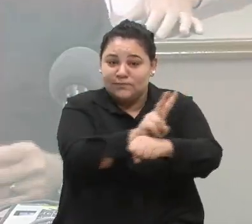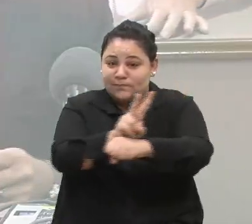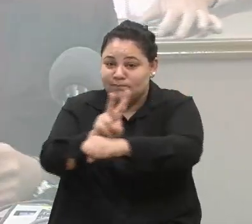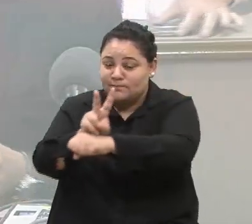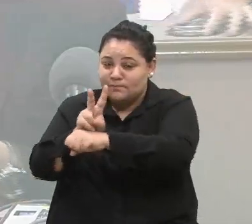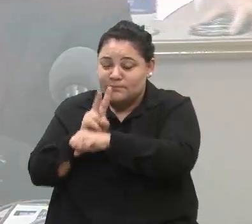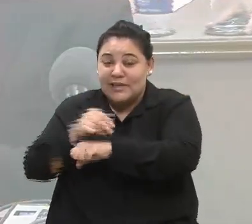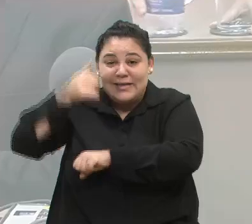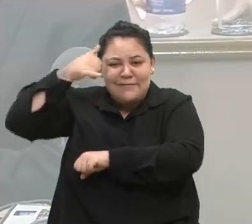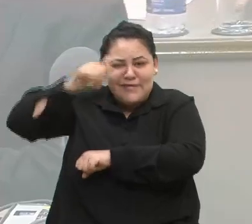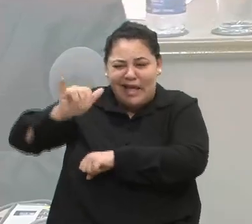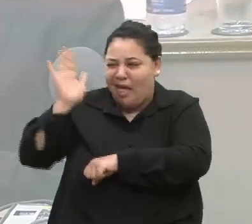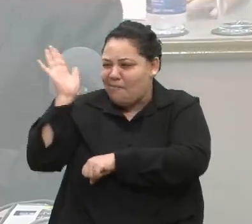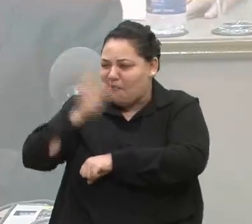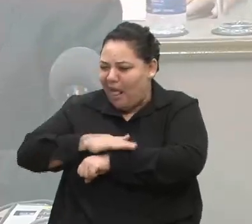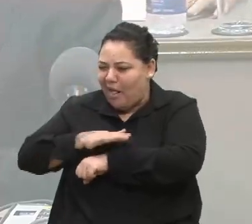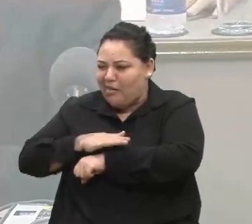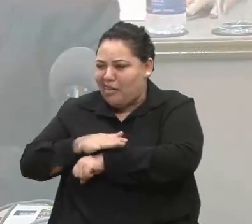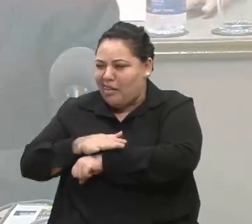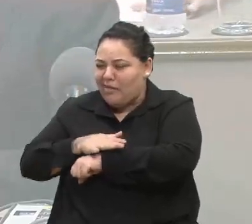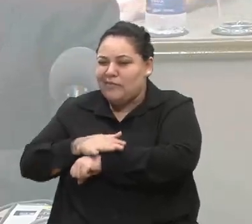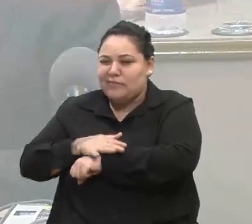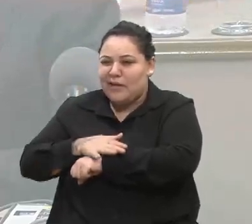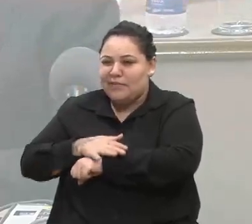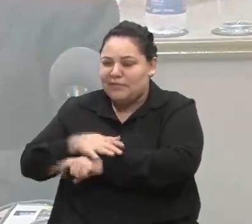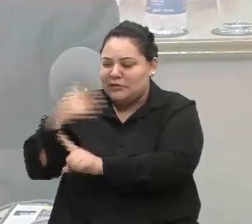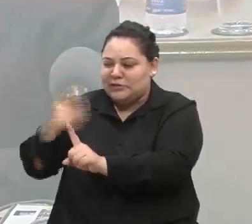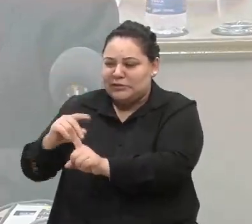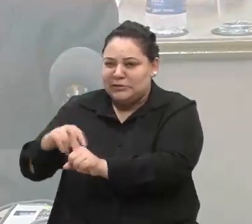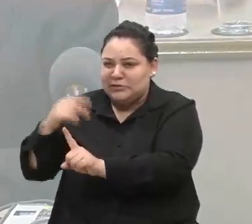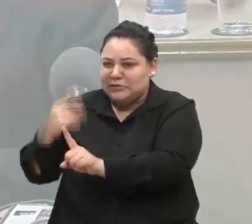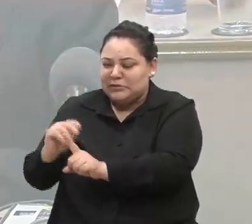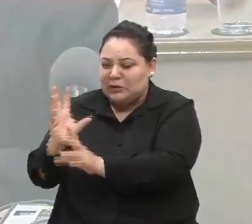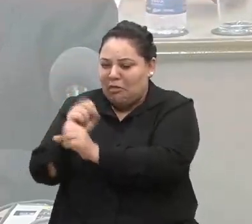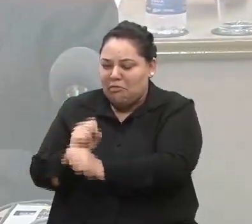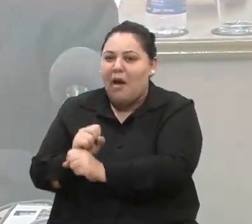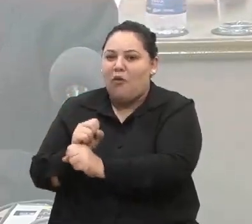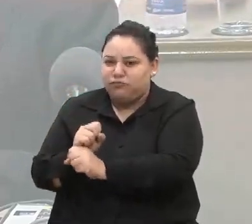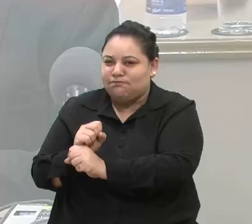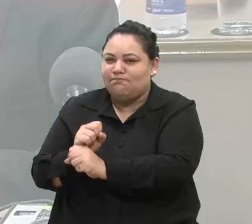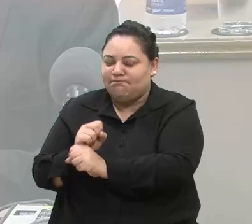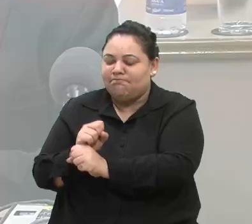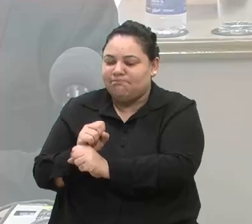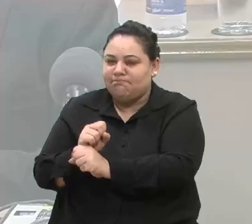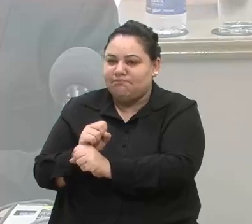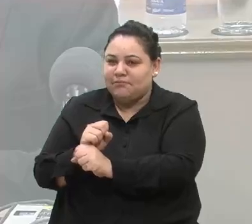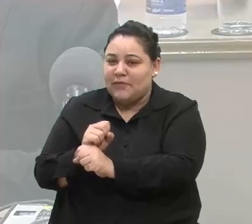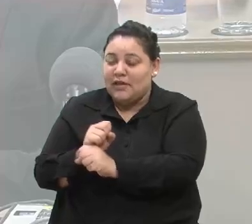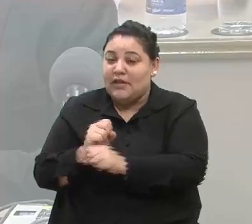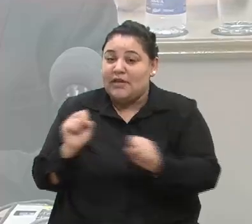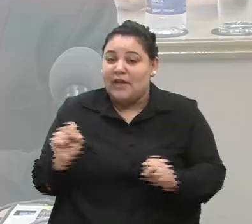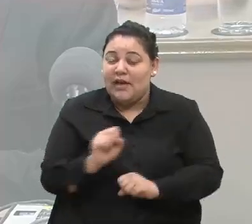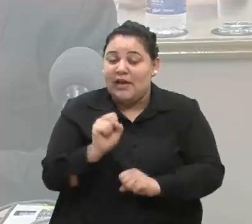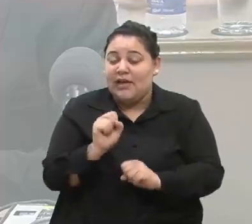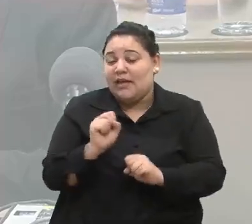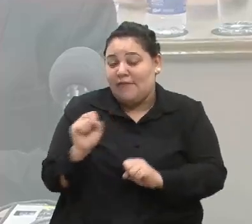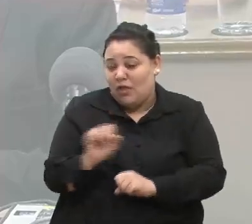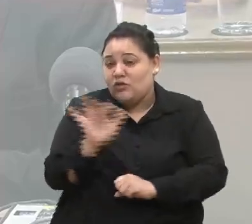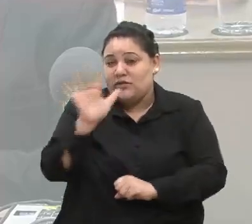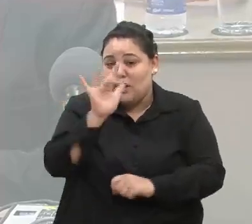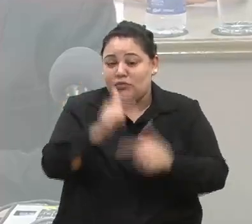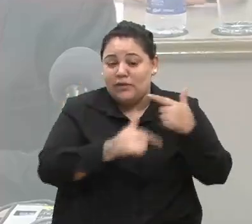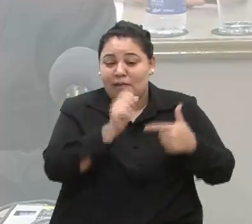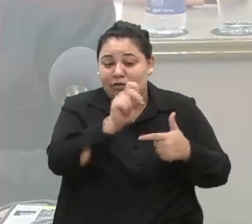tratos e a valorização do trabalho dos protetores e ONGs que se dedicam a essa causa. Essa